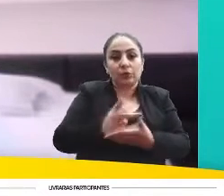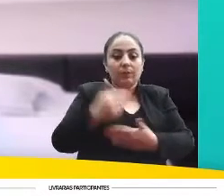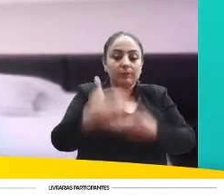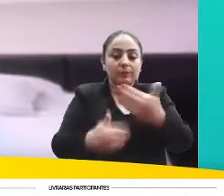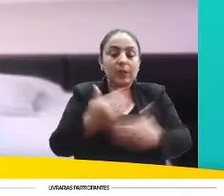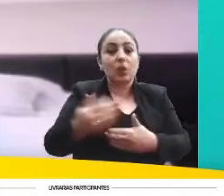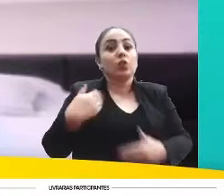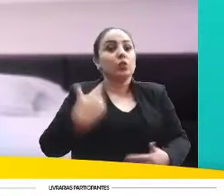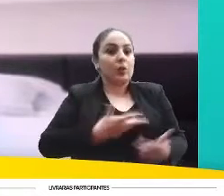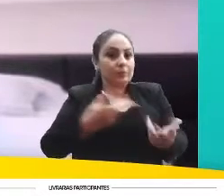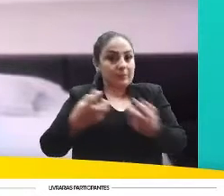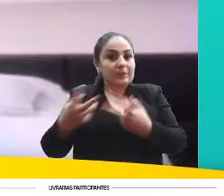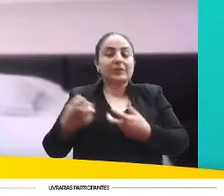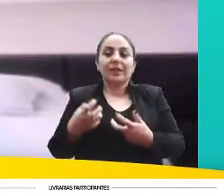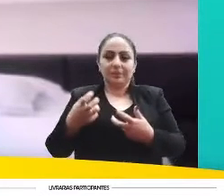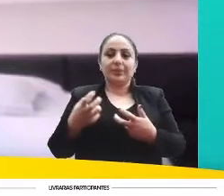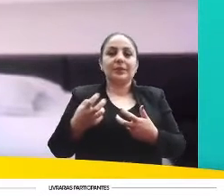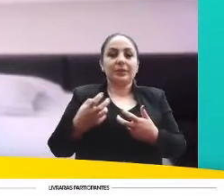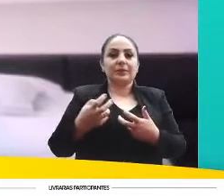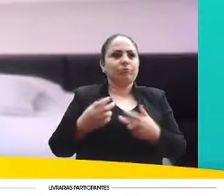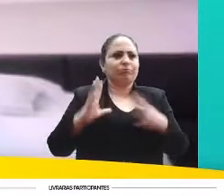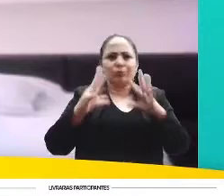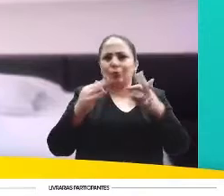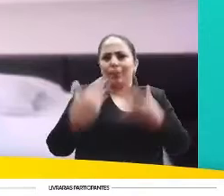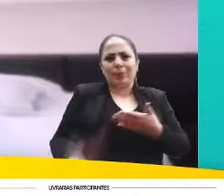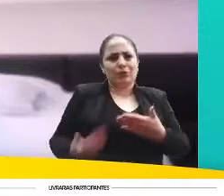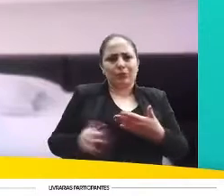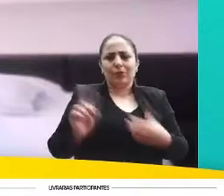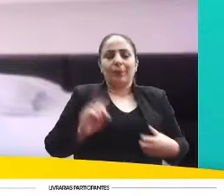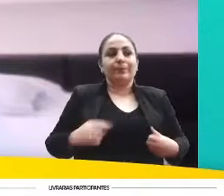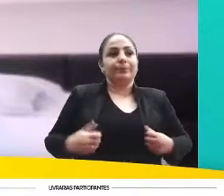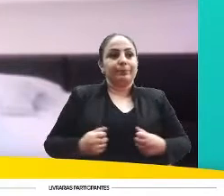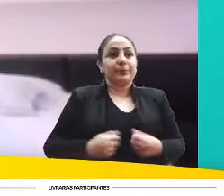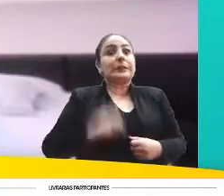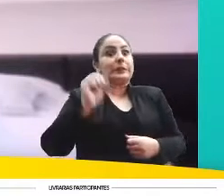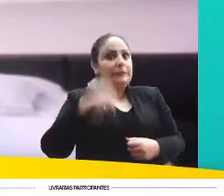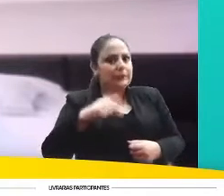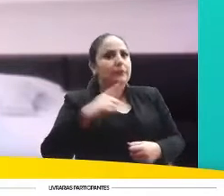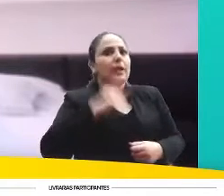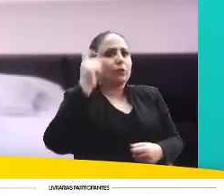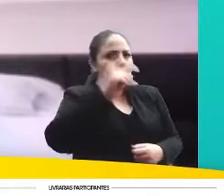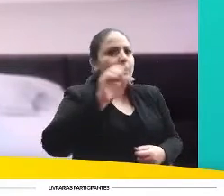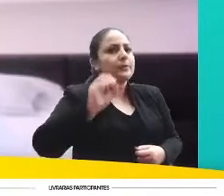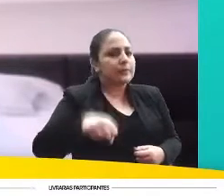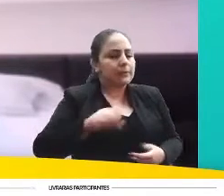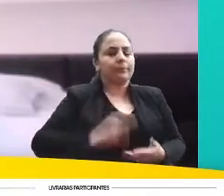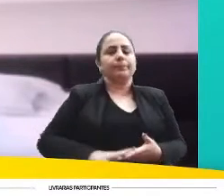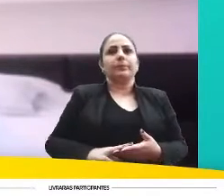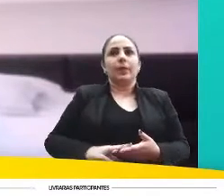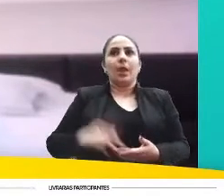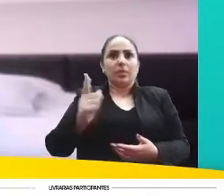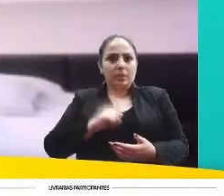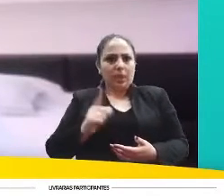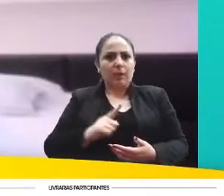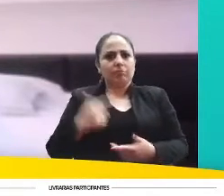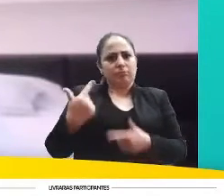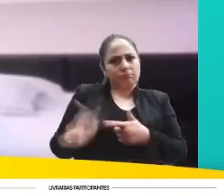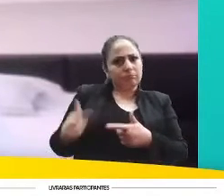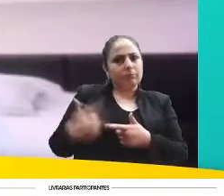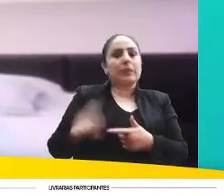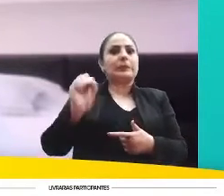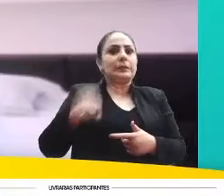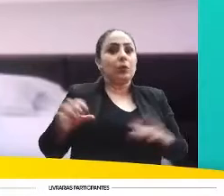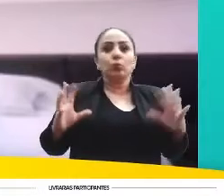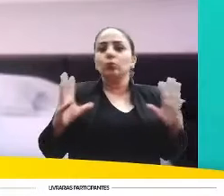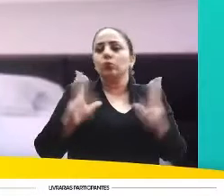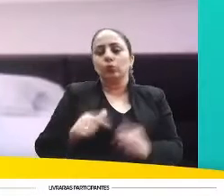porque a gente vê que não está tudo perdido. Sim, teremos dificuldades. Sim, teremos consequências.